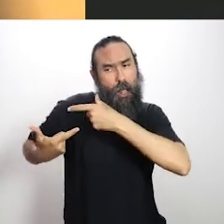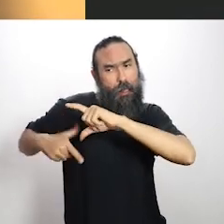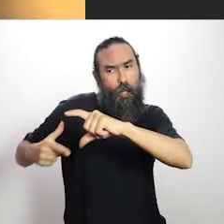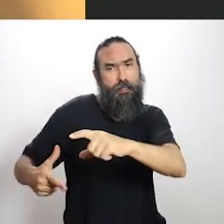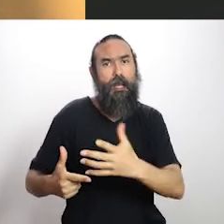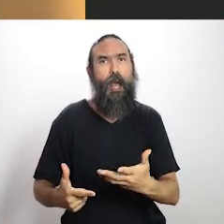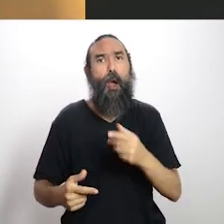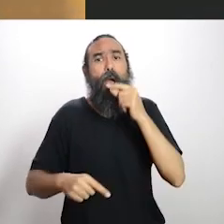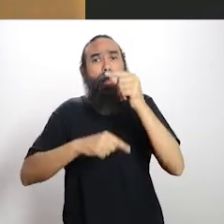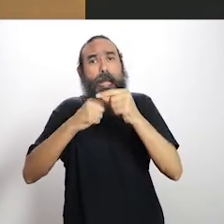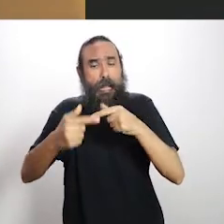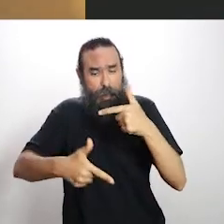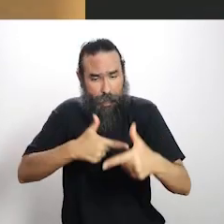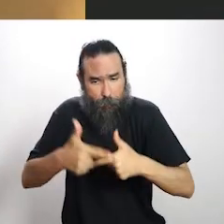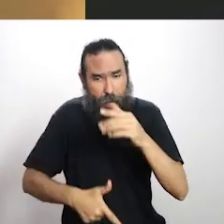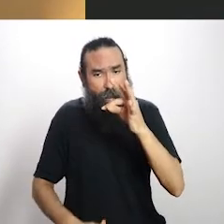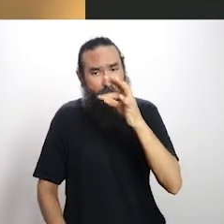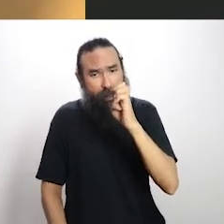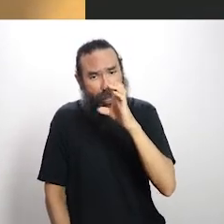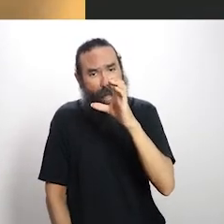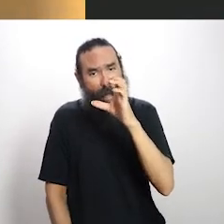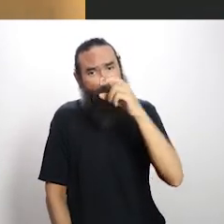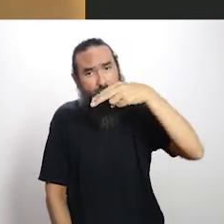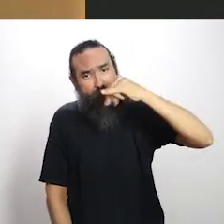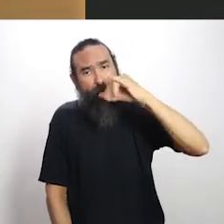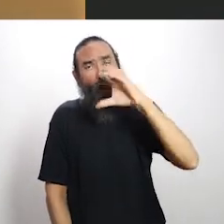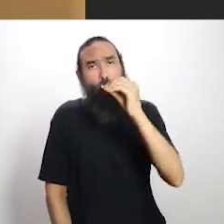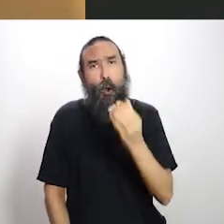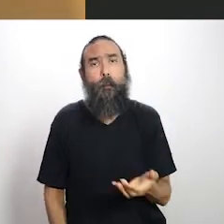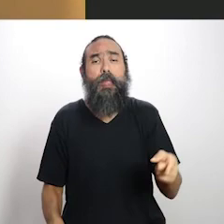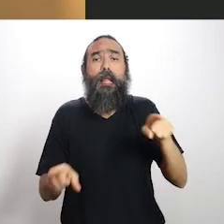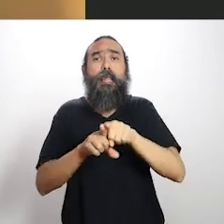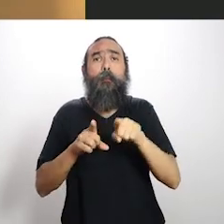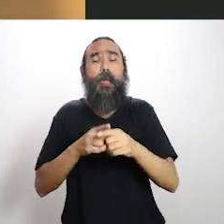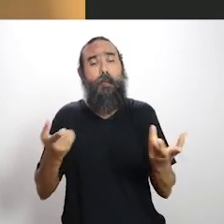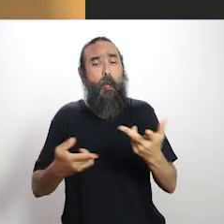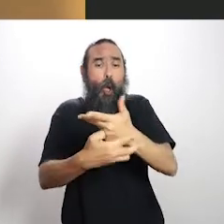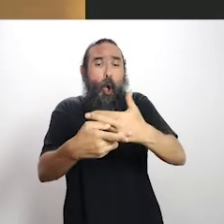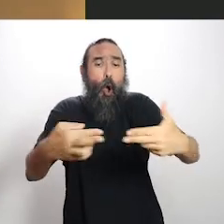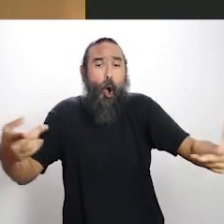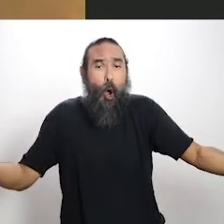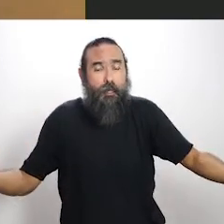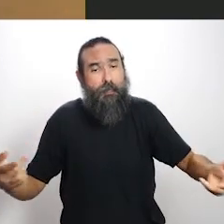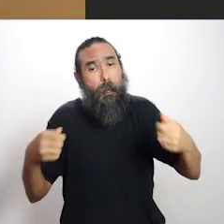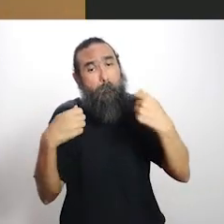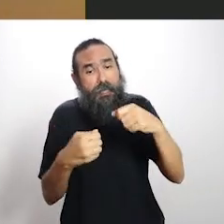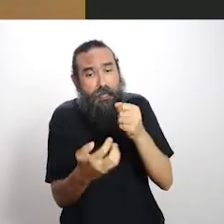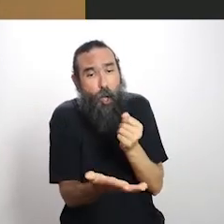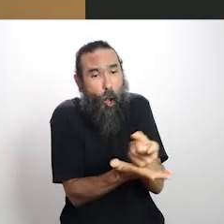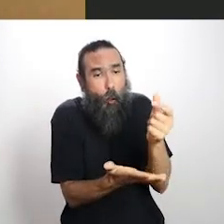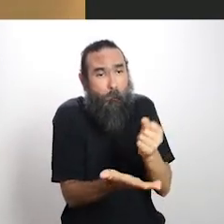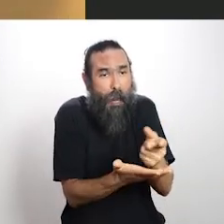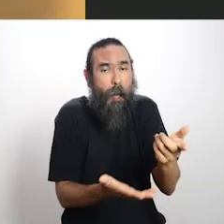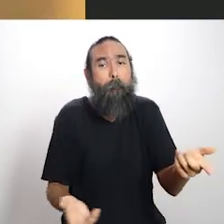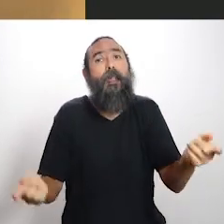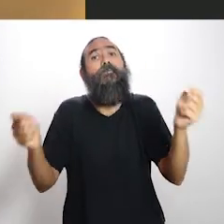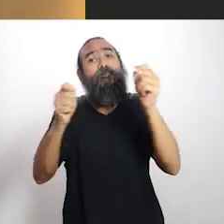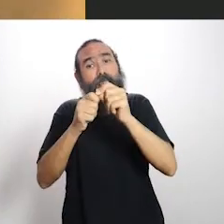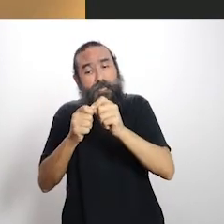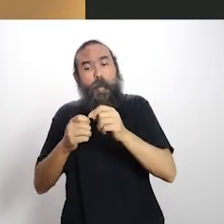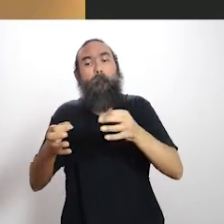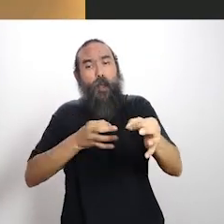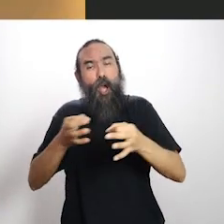editais que é também uma perna importante da lei que estimula uma